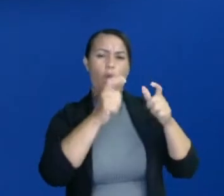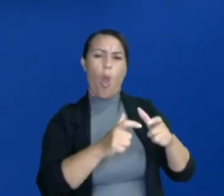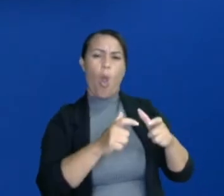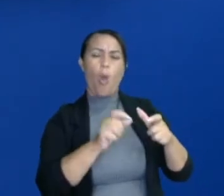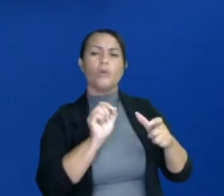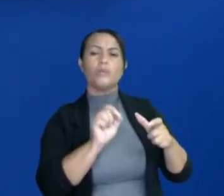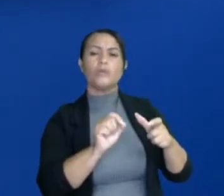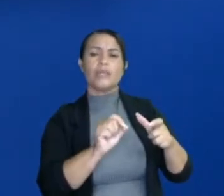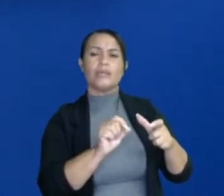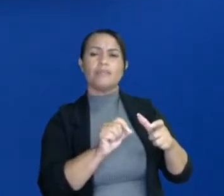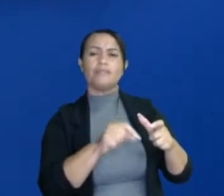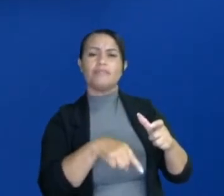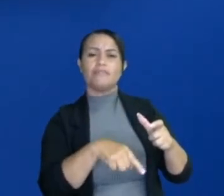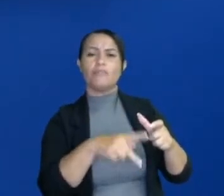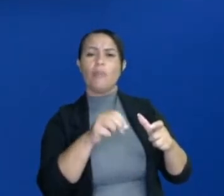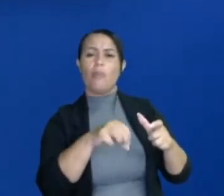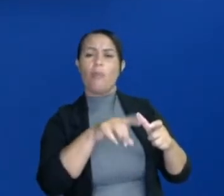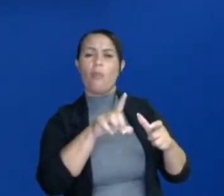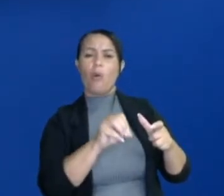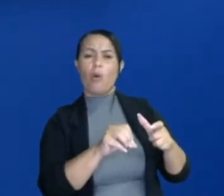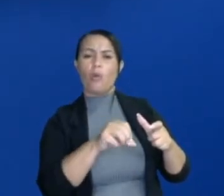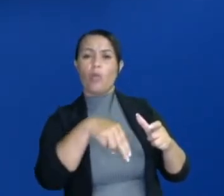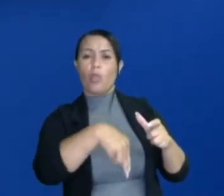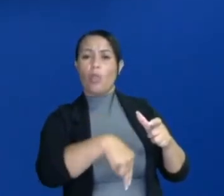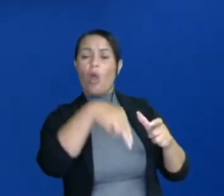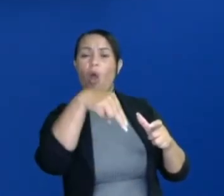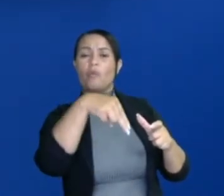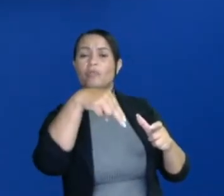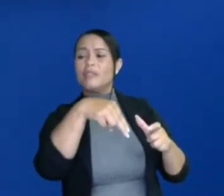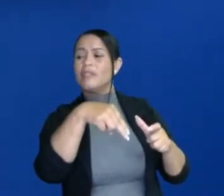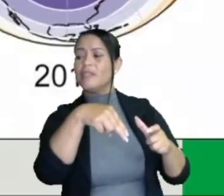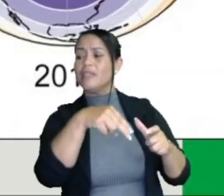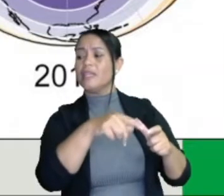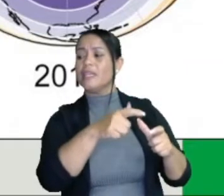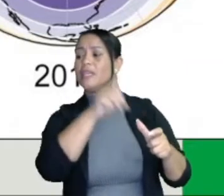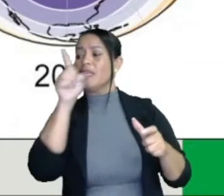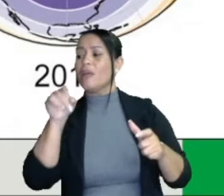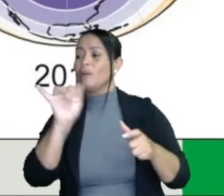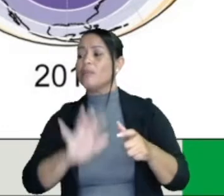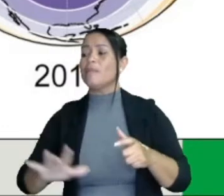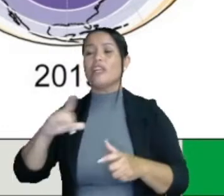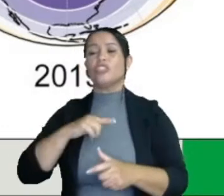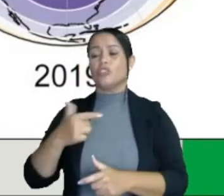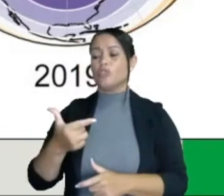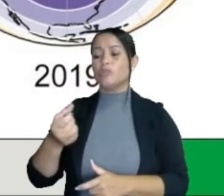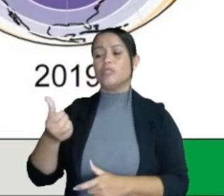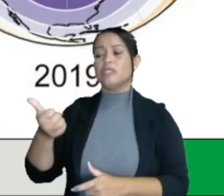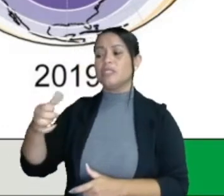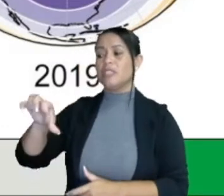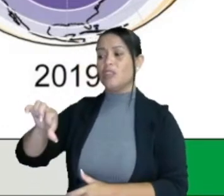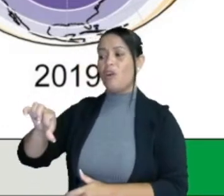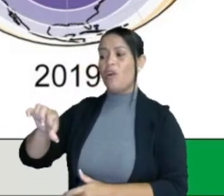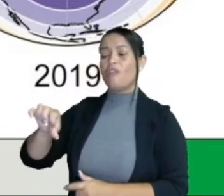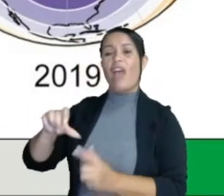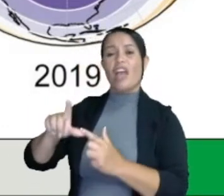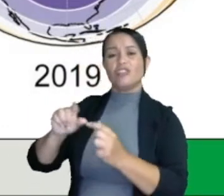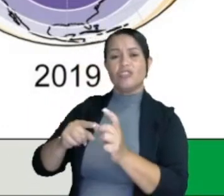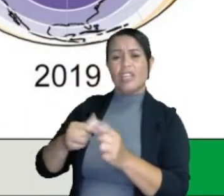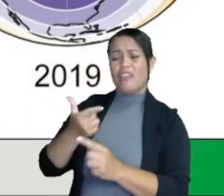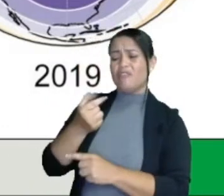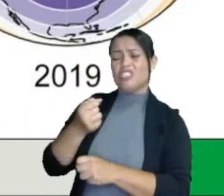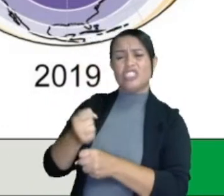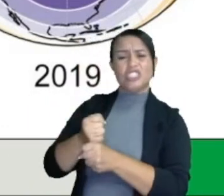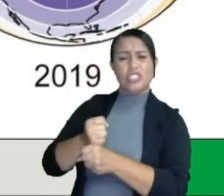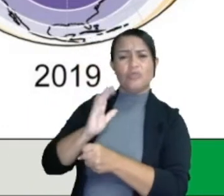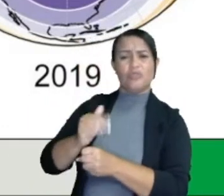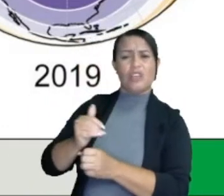polo magnético da Terra, no caso, o polo norte, e ali você tem, na figura em 2019, a mudança, ou seja, 20 anos de